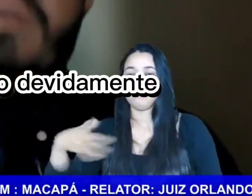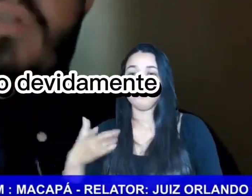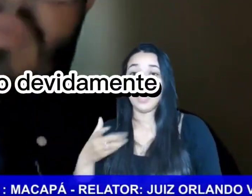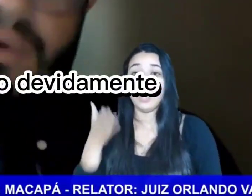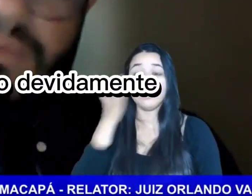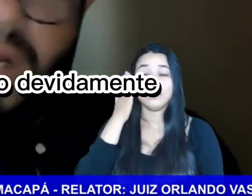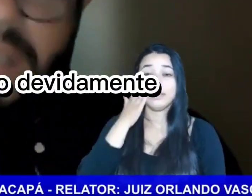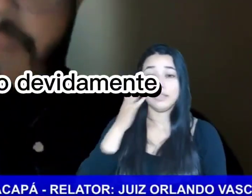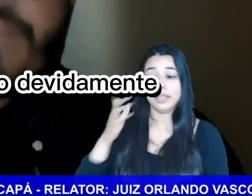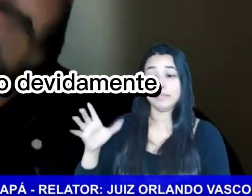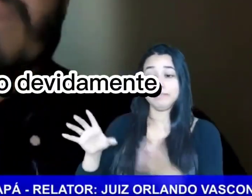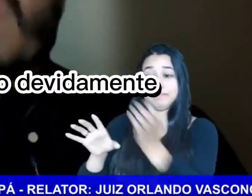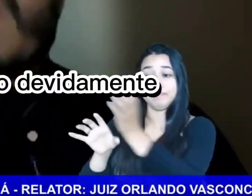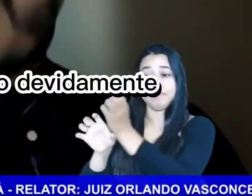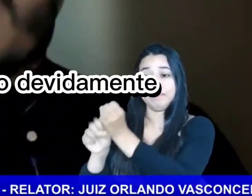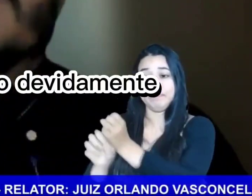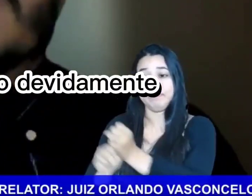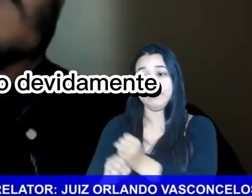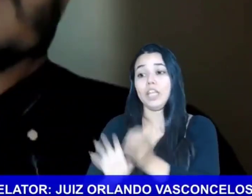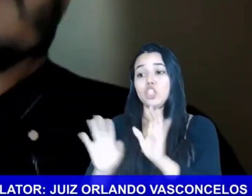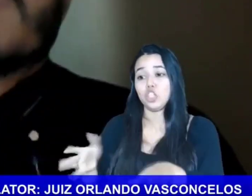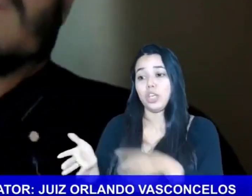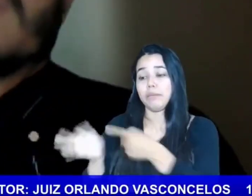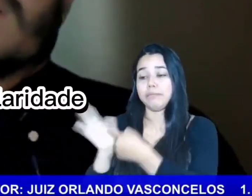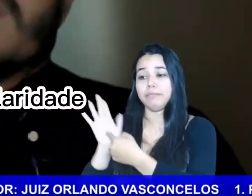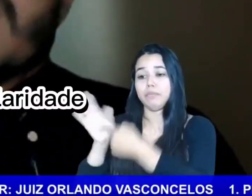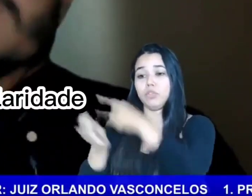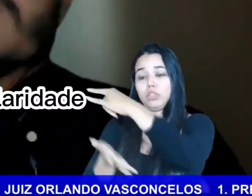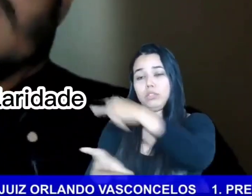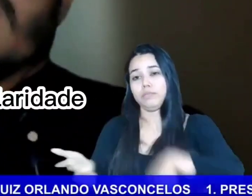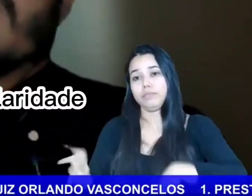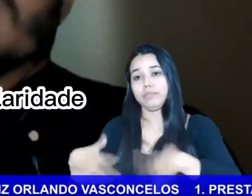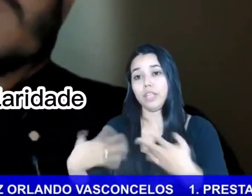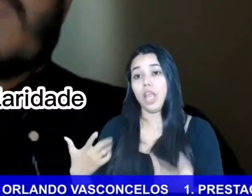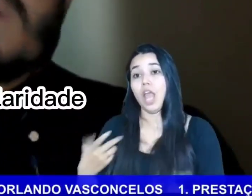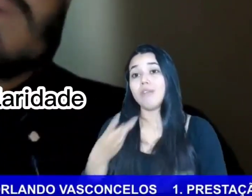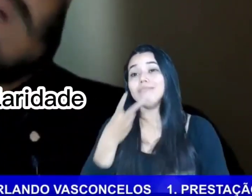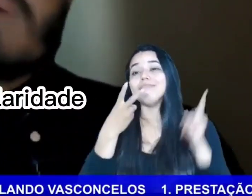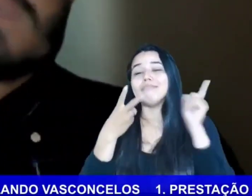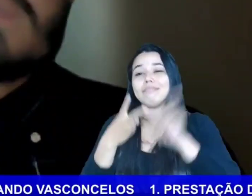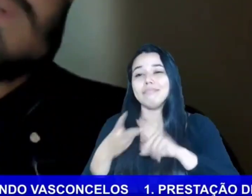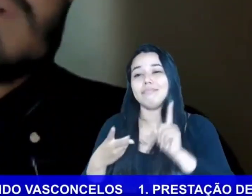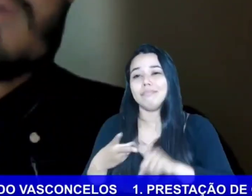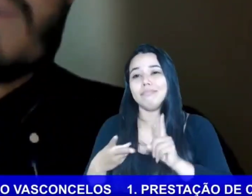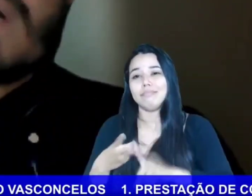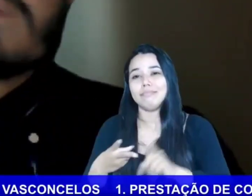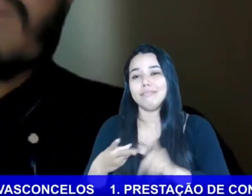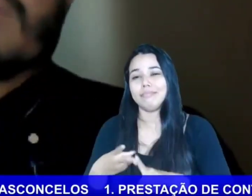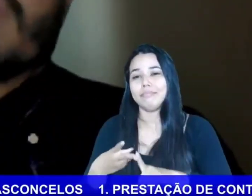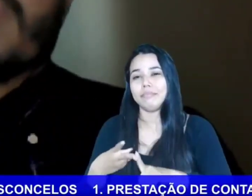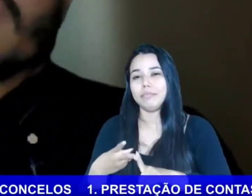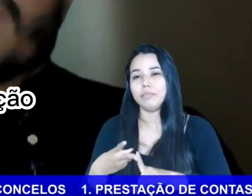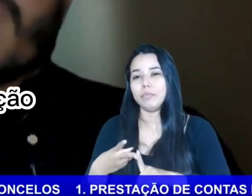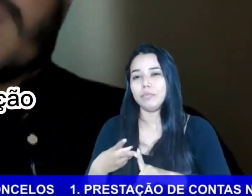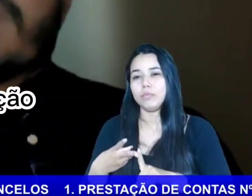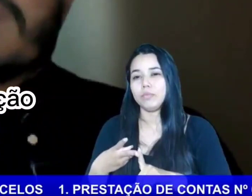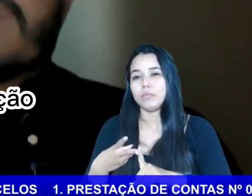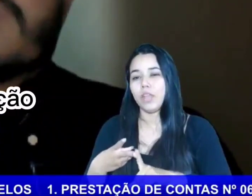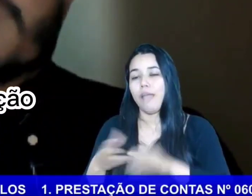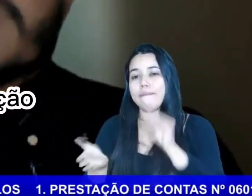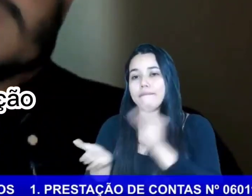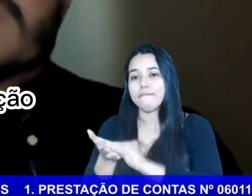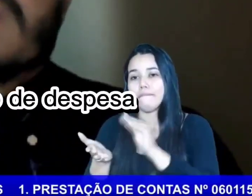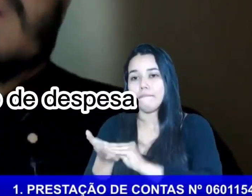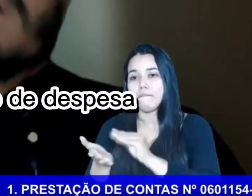tais despesas estão devidamente comprovadas. Quanto à segunda irregularidade, consistente na ausência